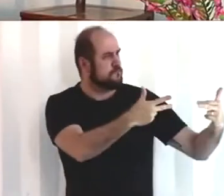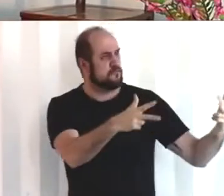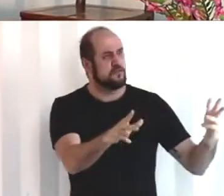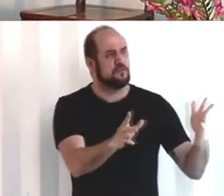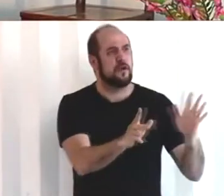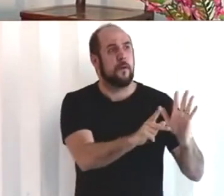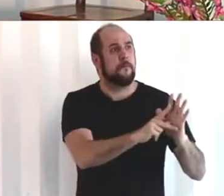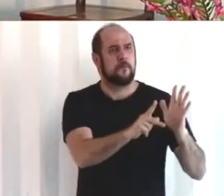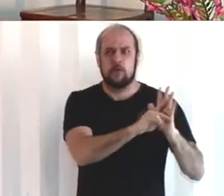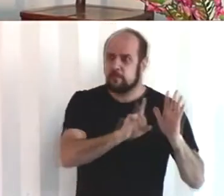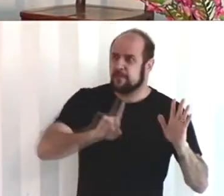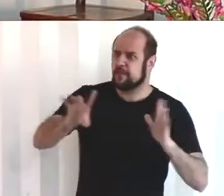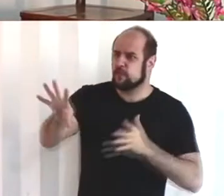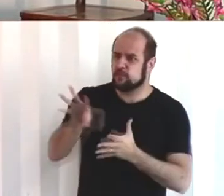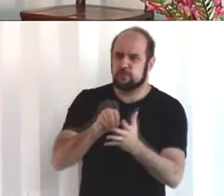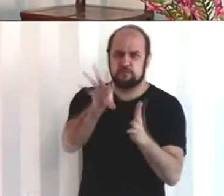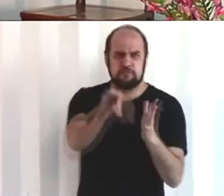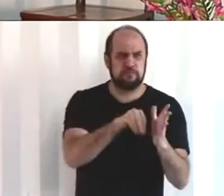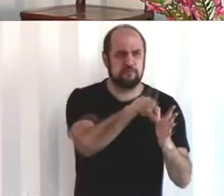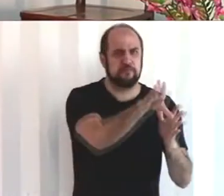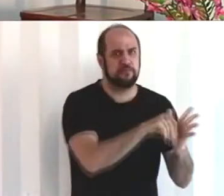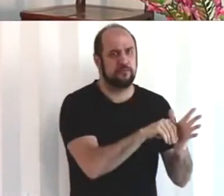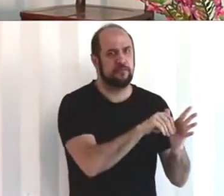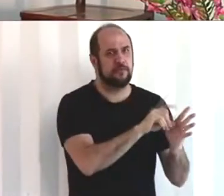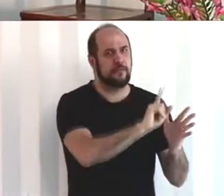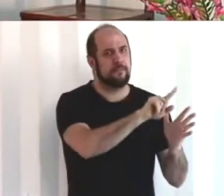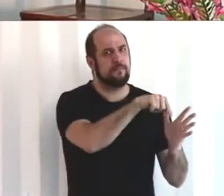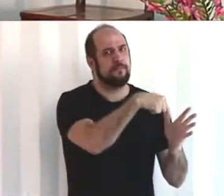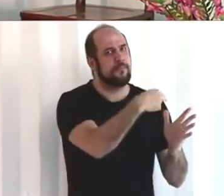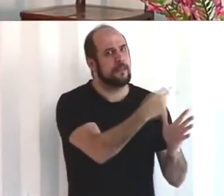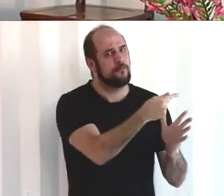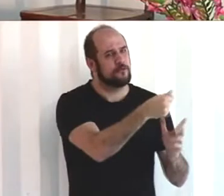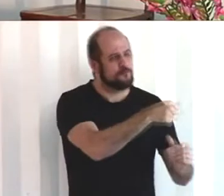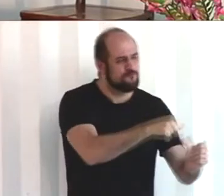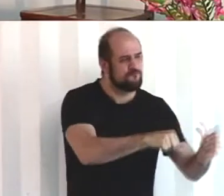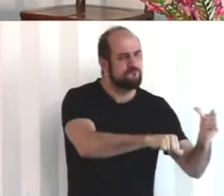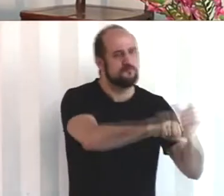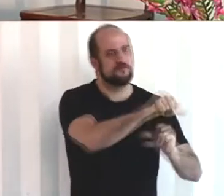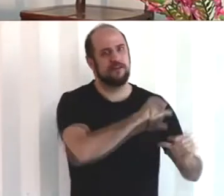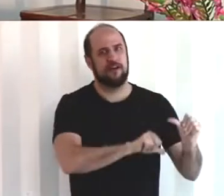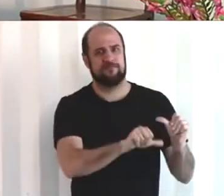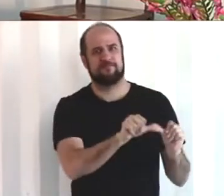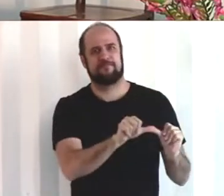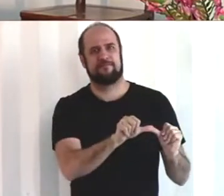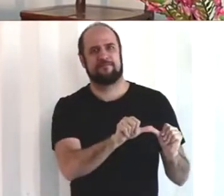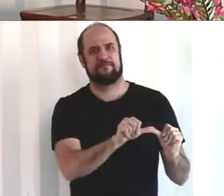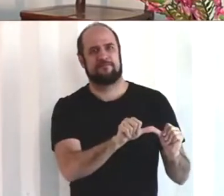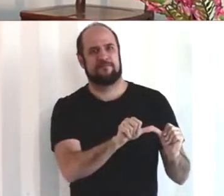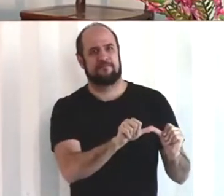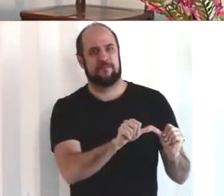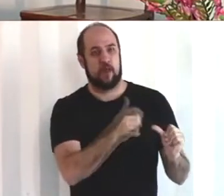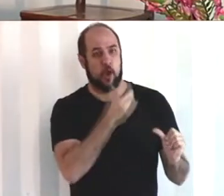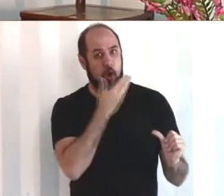a majestade de Deus, mas depois houve uma inversão de valores. Agora o homem é